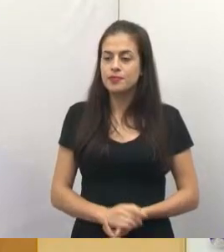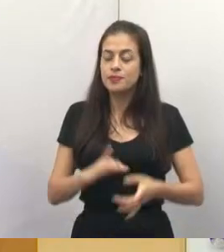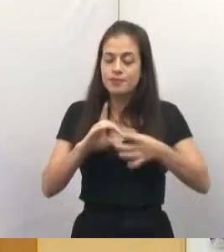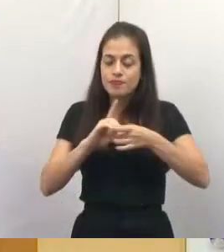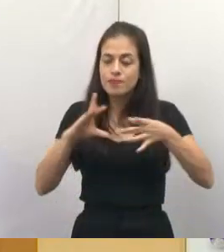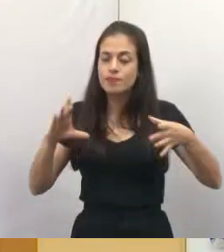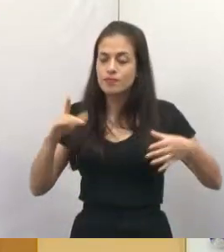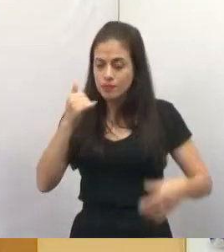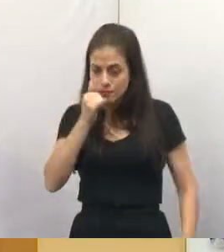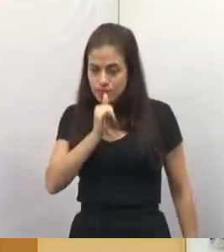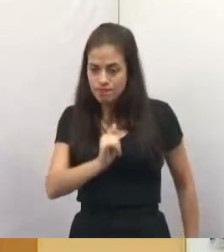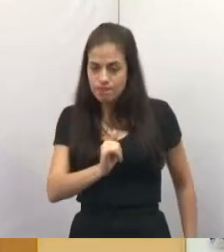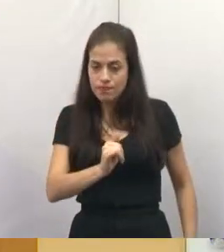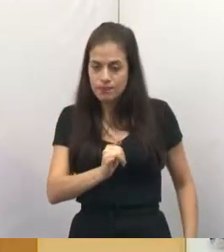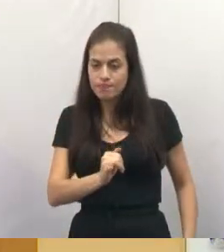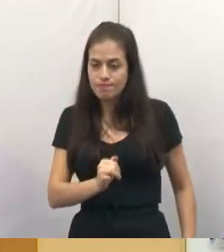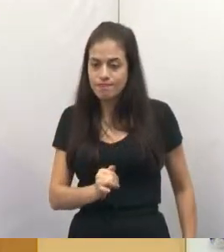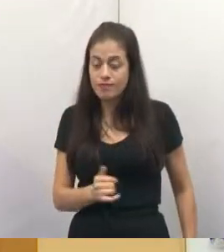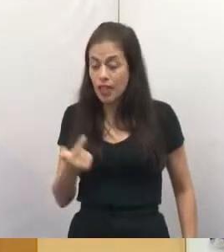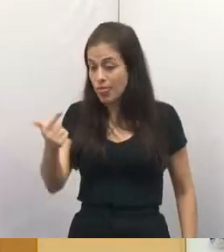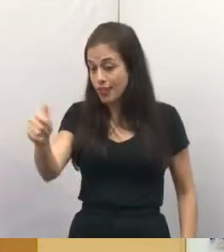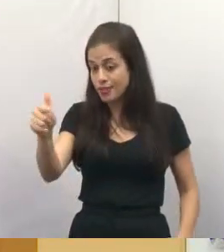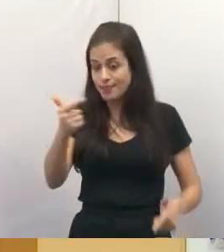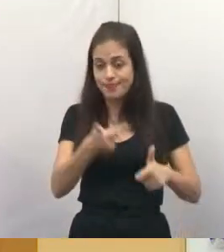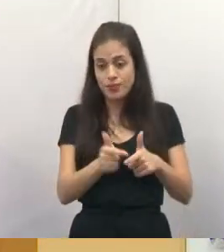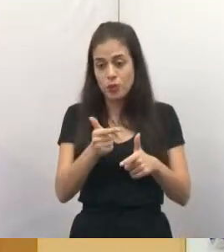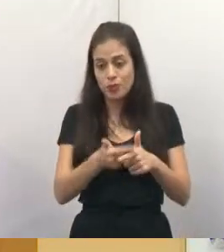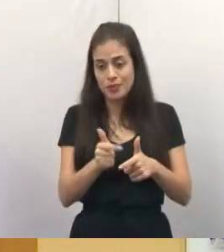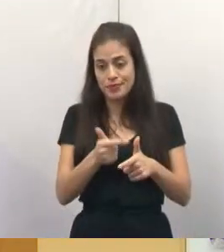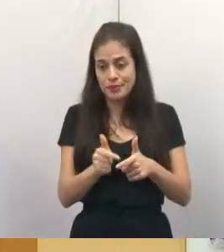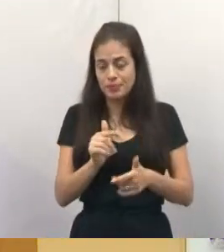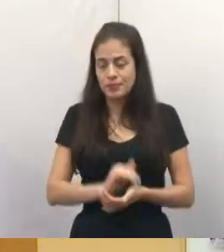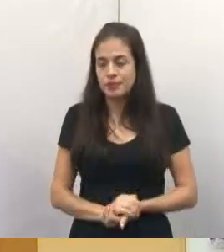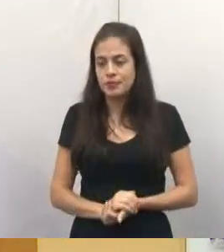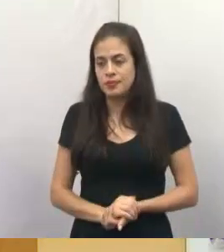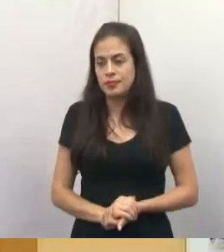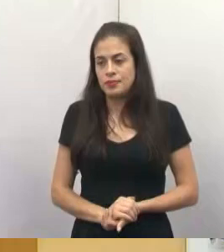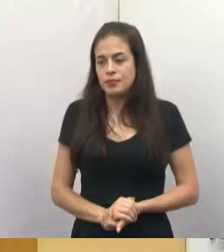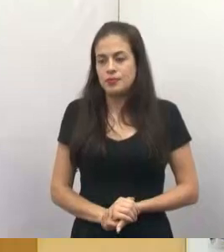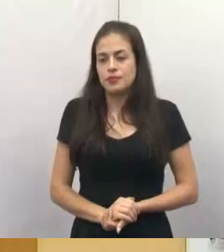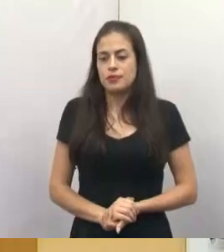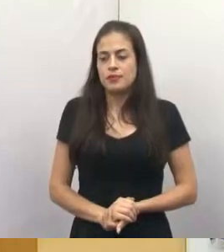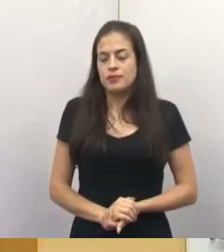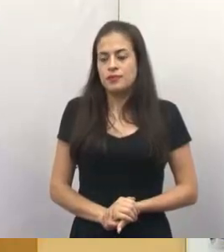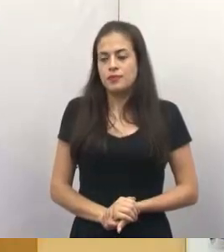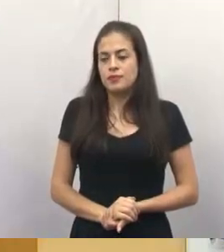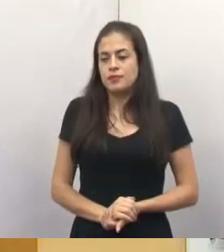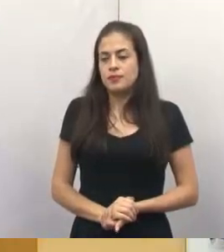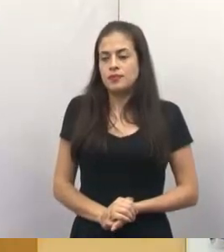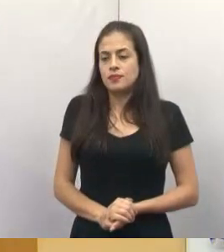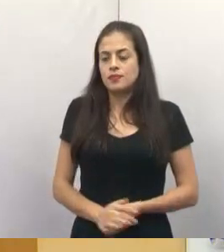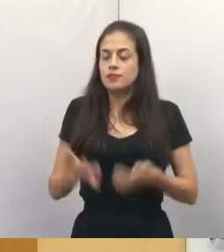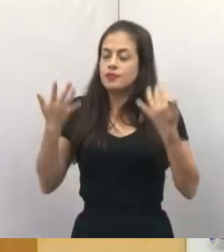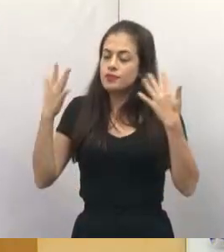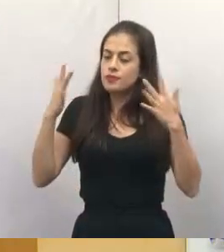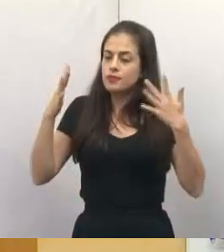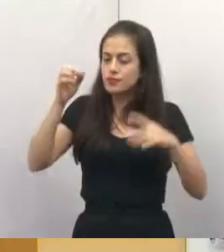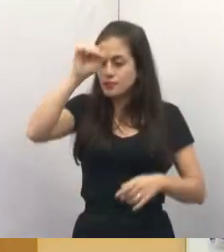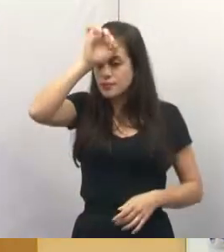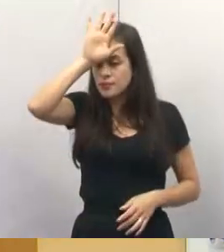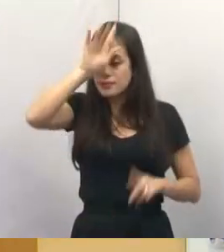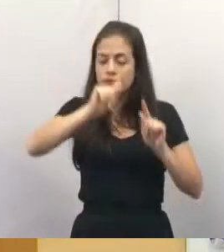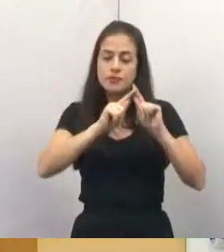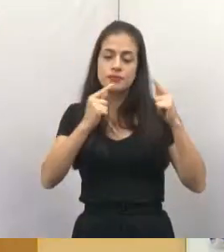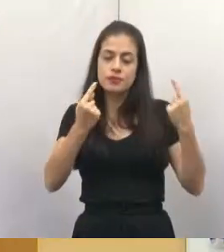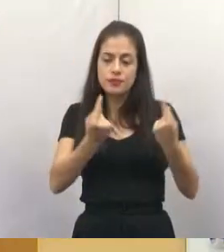evitar os problemas. E dar o parabéns também, Rodrigo, para a sua equipe,